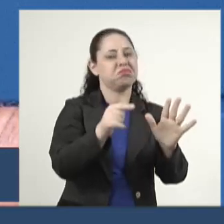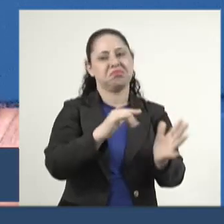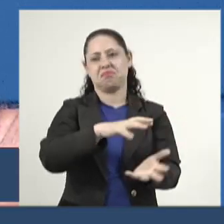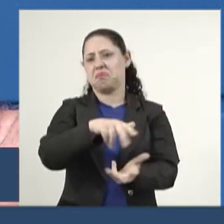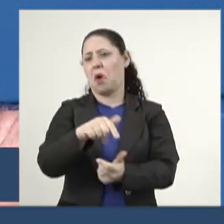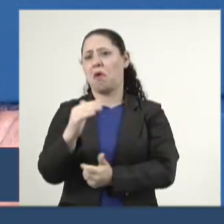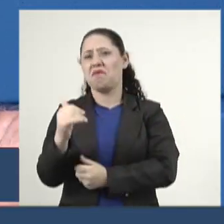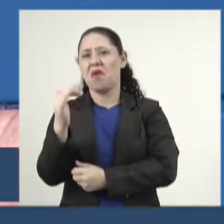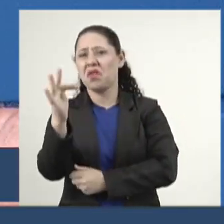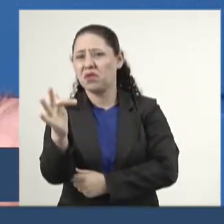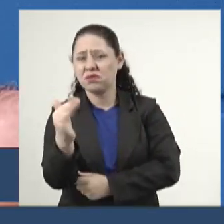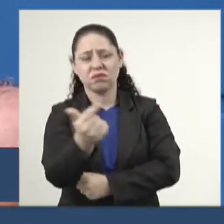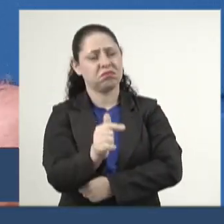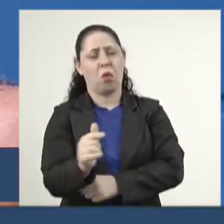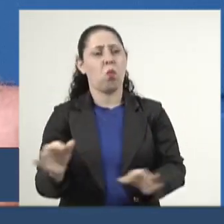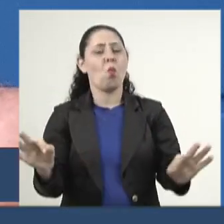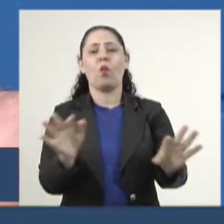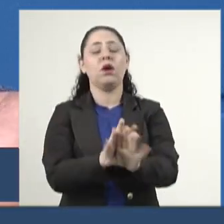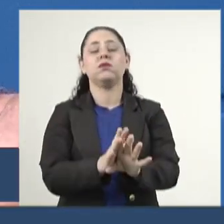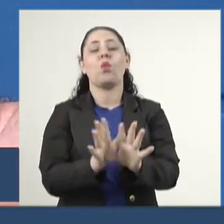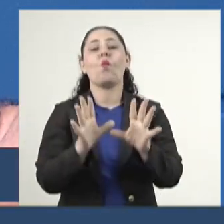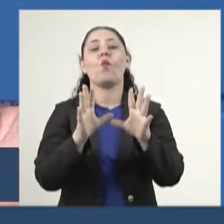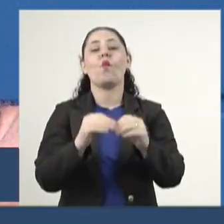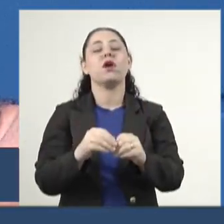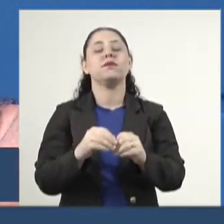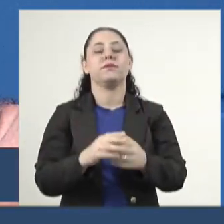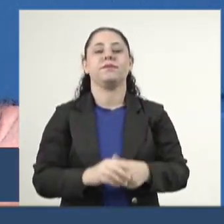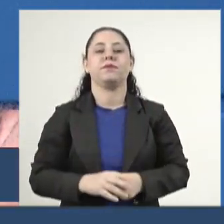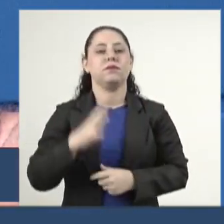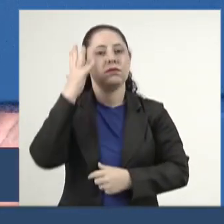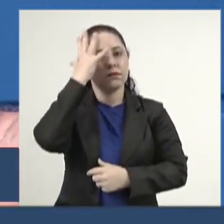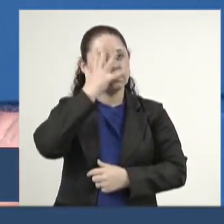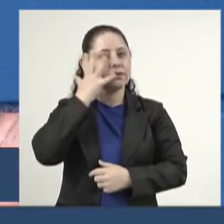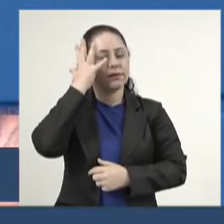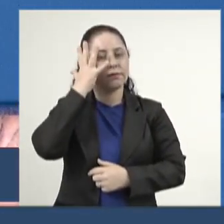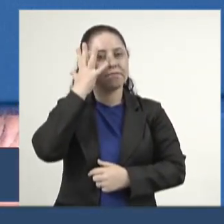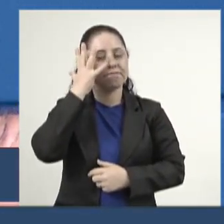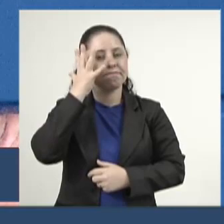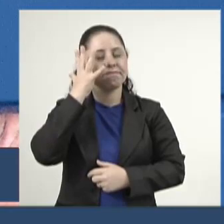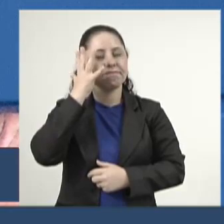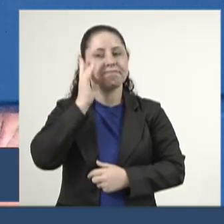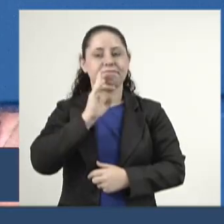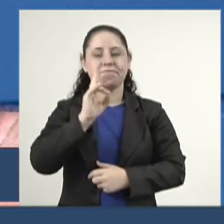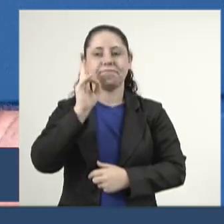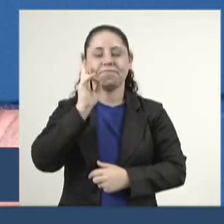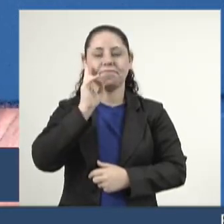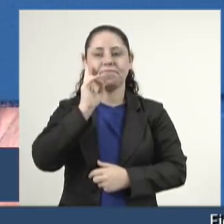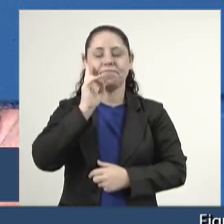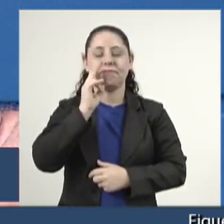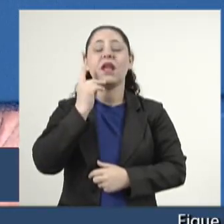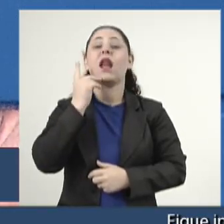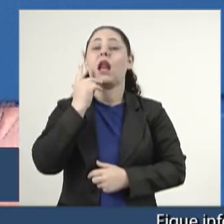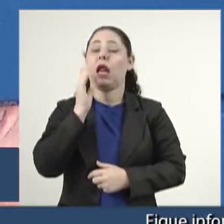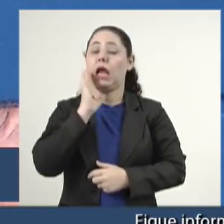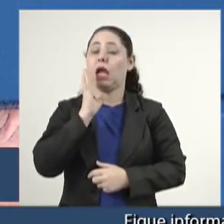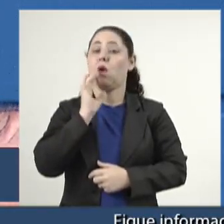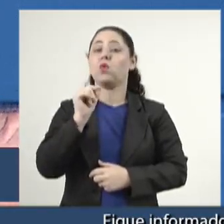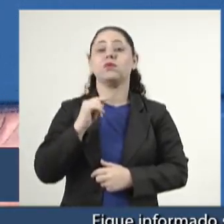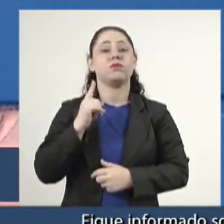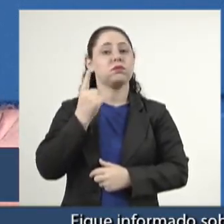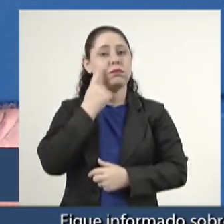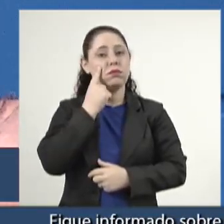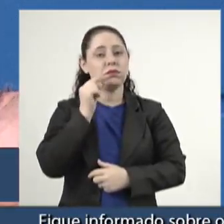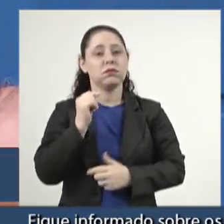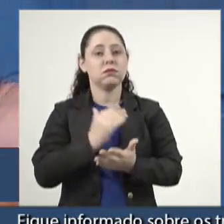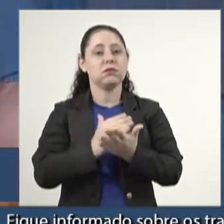daqui a uns dias. E nessa palestra, o que eu achei mais interessante, deputado Pedro Kemp, foi que